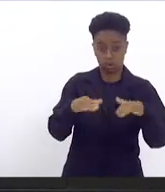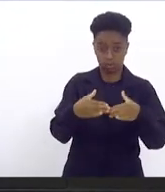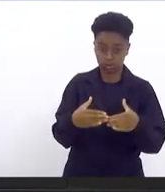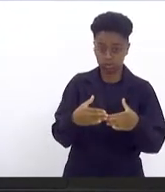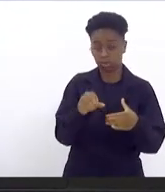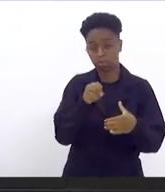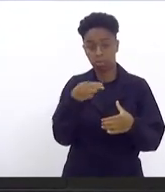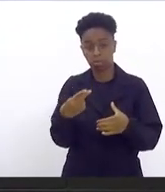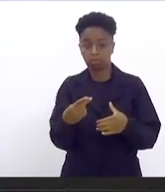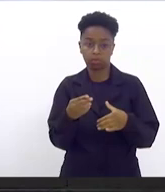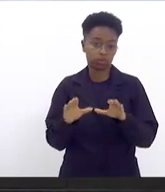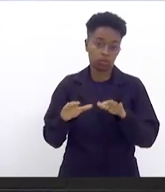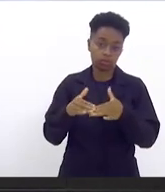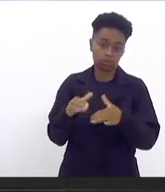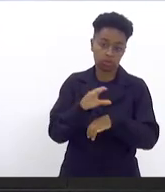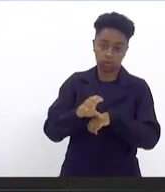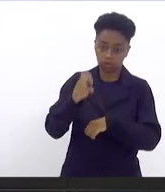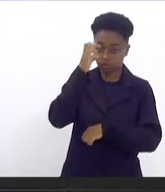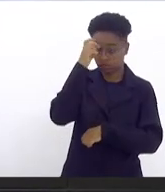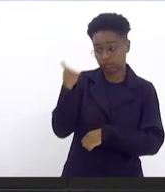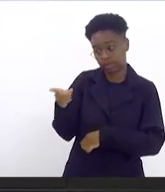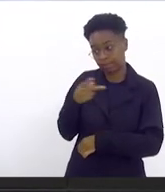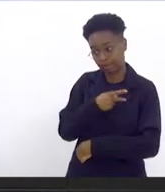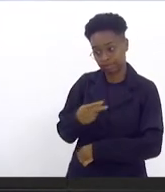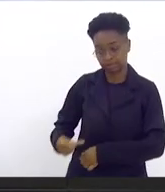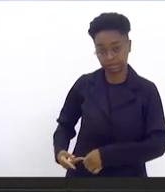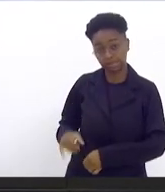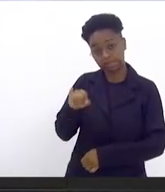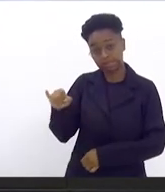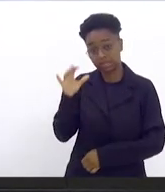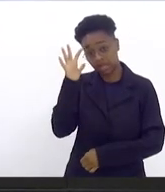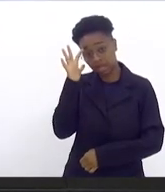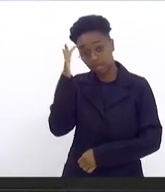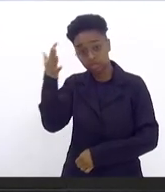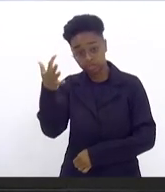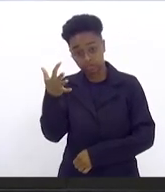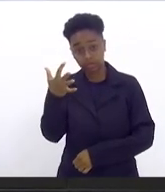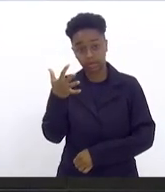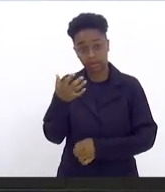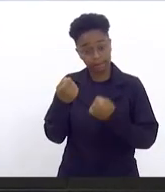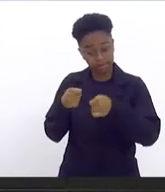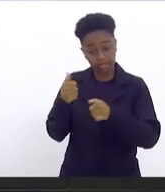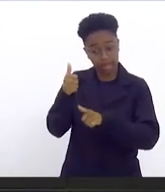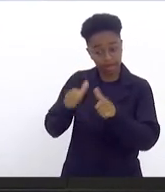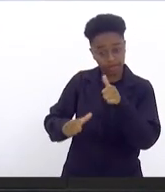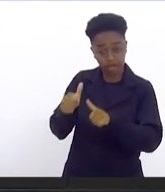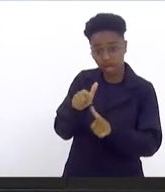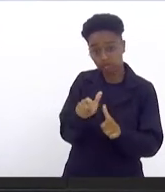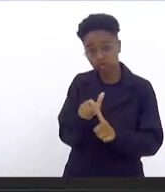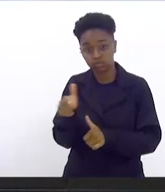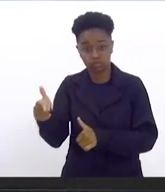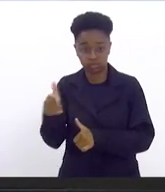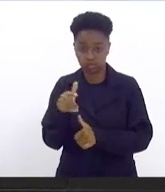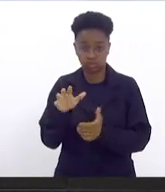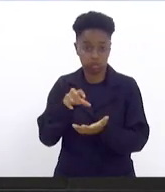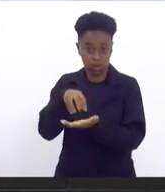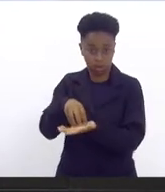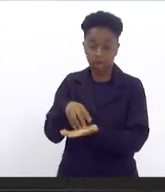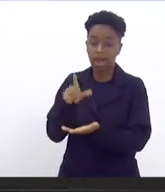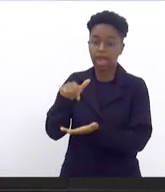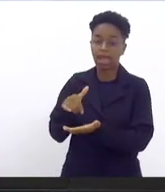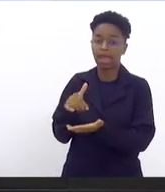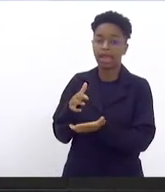Comissão de Cultura, sob a presidência de Vossa Excelência. Se Vossa Excelência decide pela, claro, baixa indiligência outro órgão, é legítimo de quem preside, claro, os